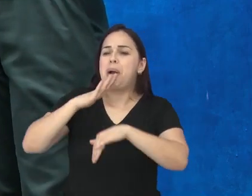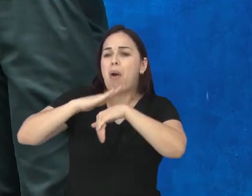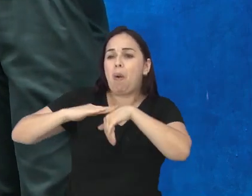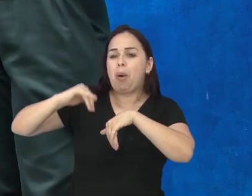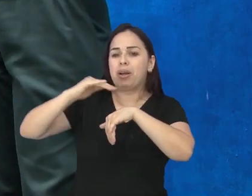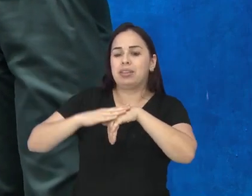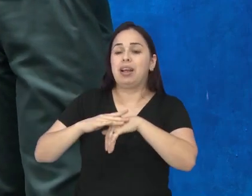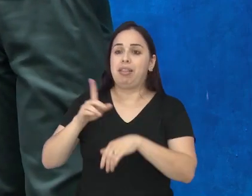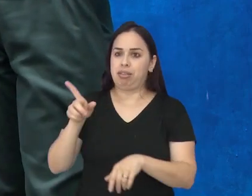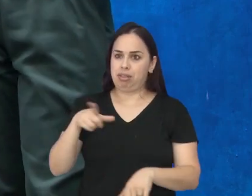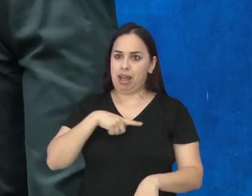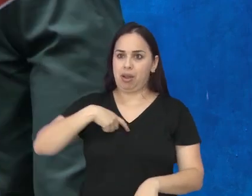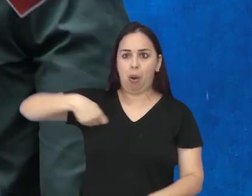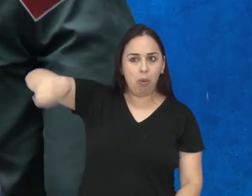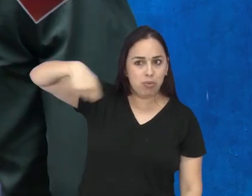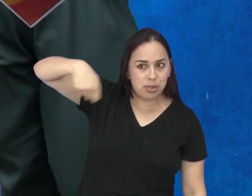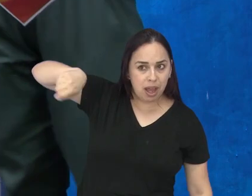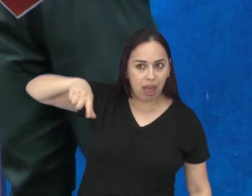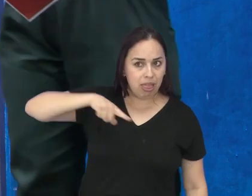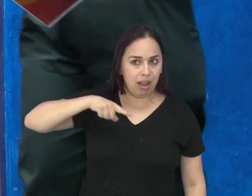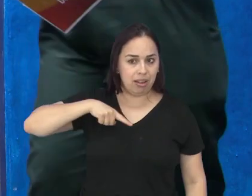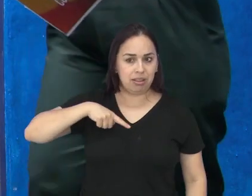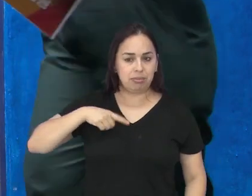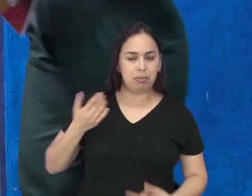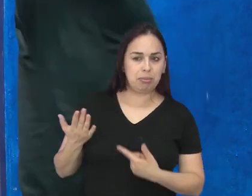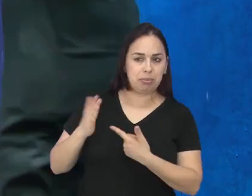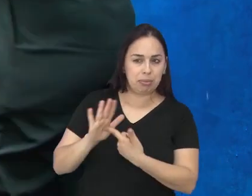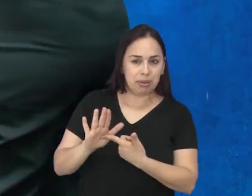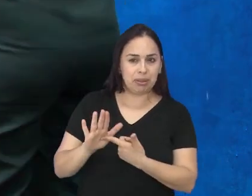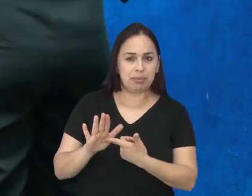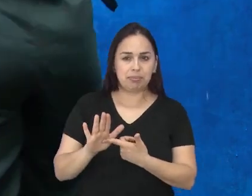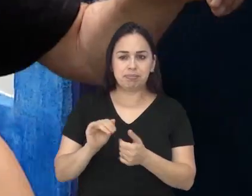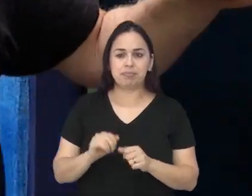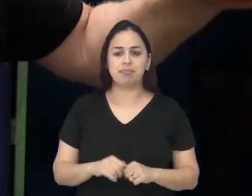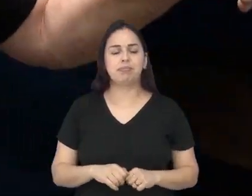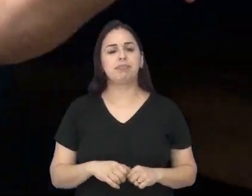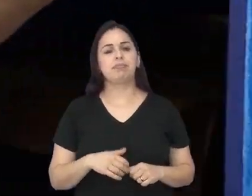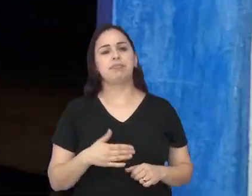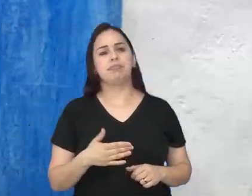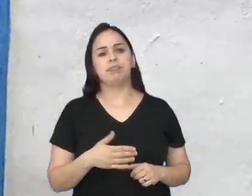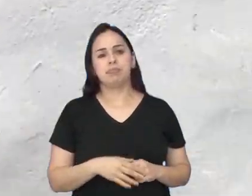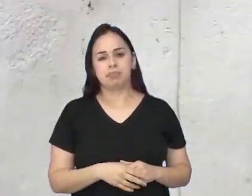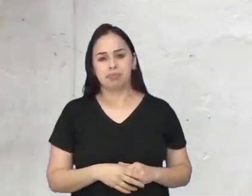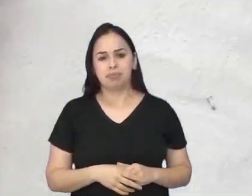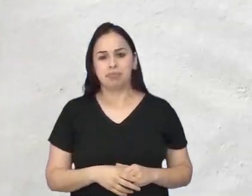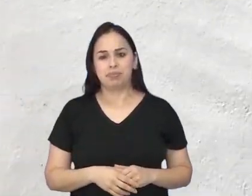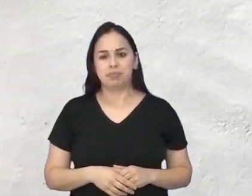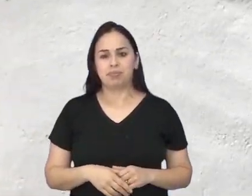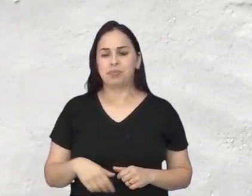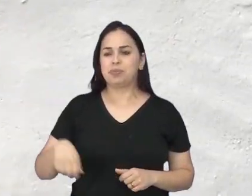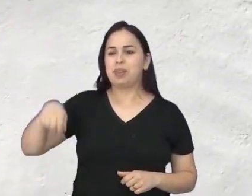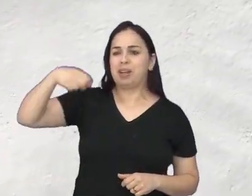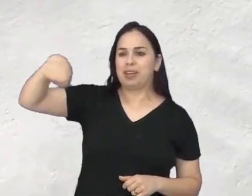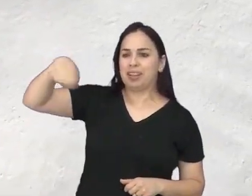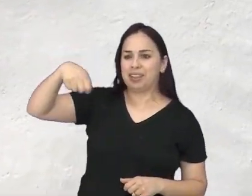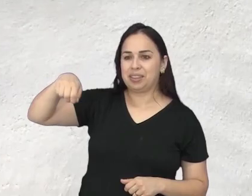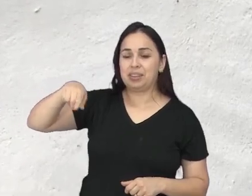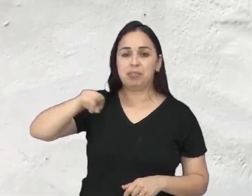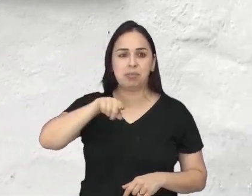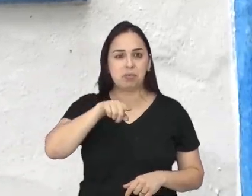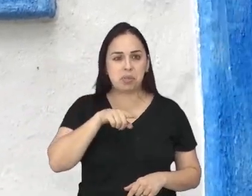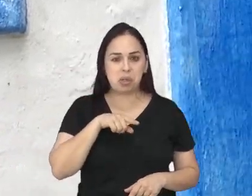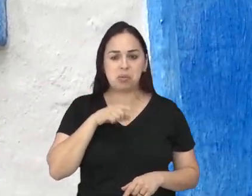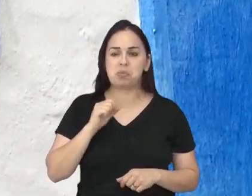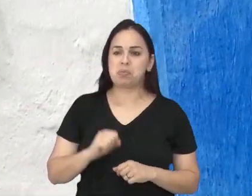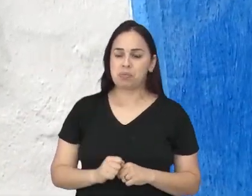um sino aqui, né? Você quer, dá pra mostrar o sino aqui pra gente? Aqui, o sininho tá aqui, olha. Foi feito, também foi encomendado,